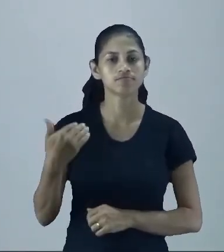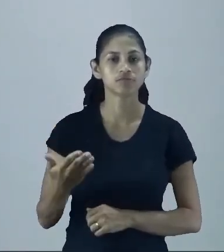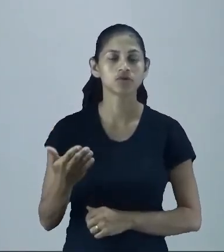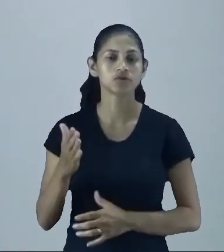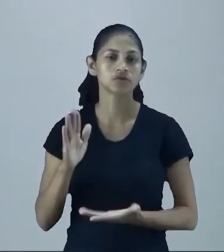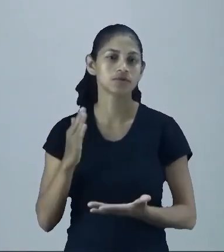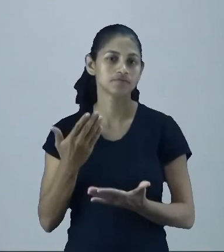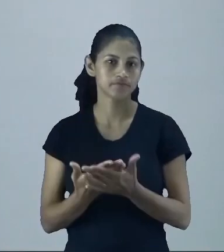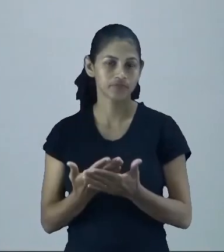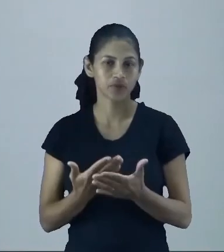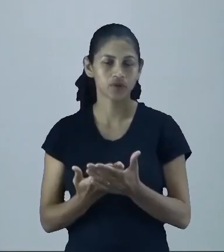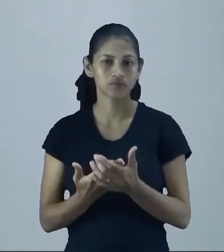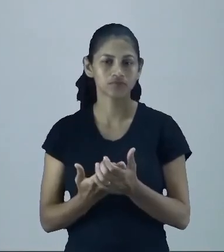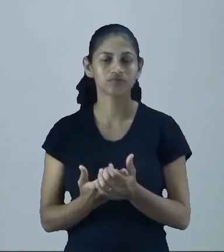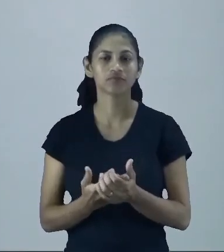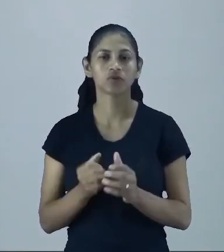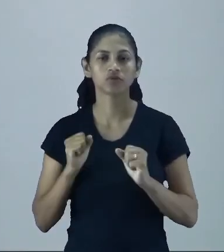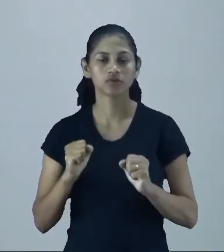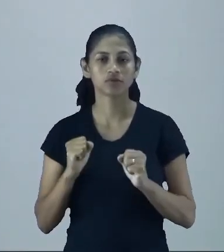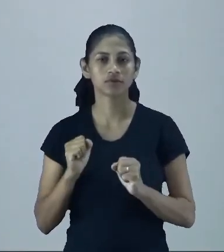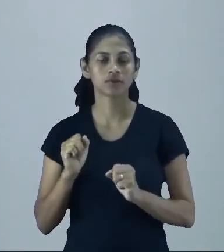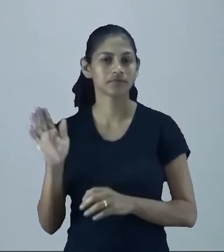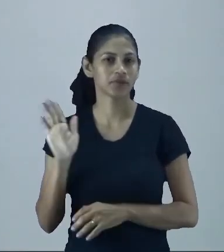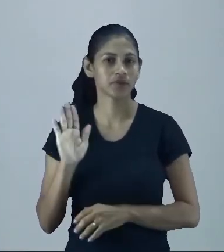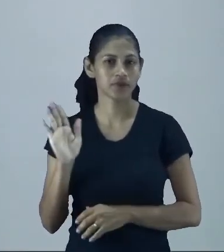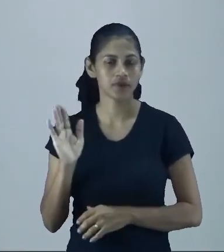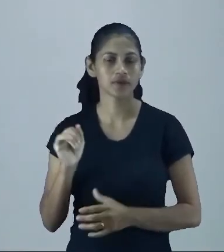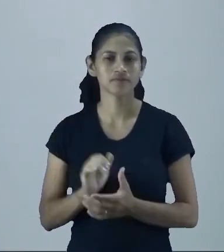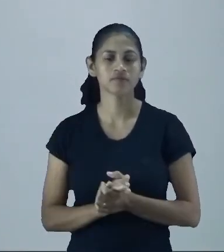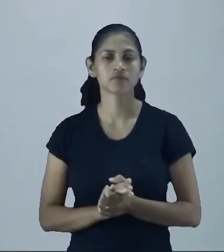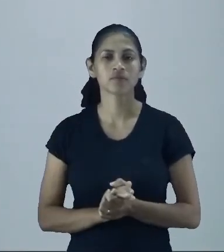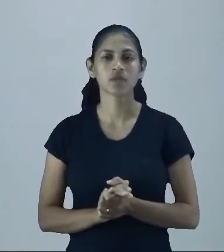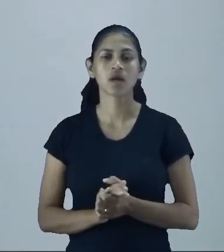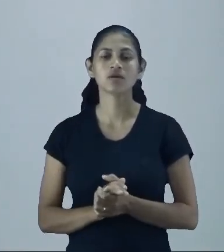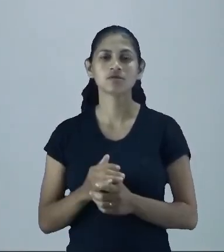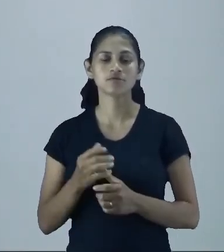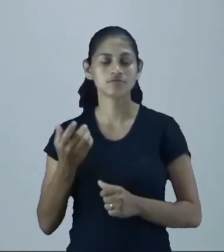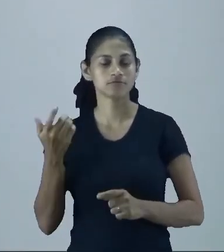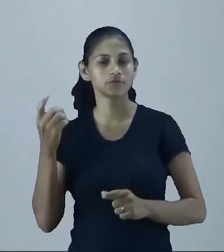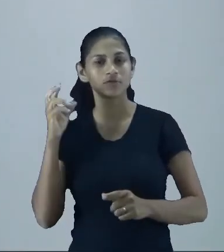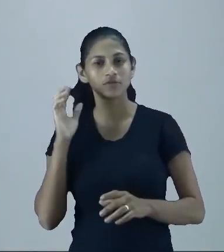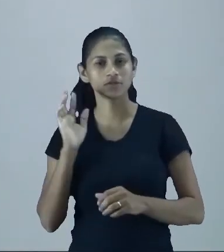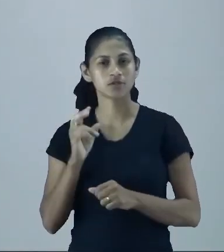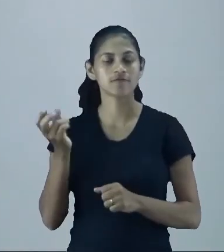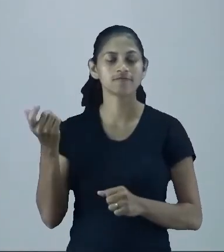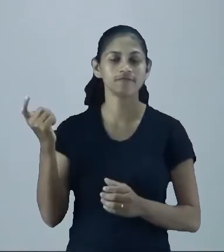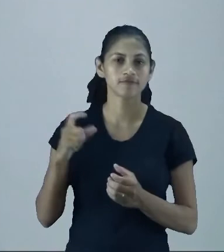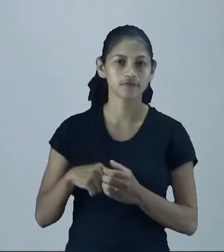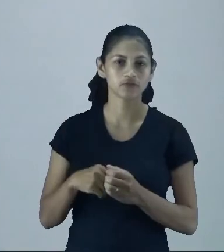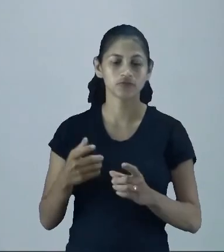aula. Conto com você até o final. Até mais! E se você quer rever essa aula novamente, acesse a